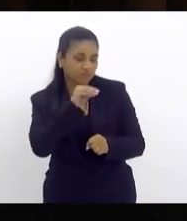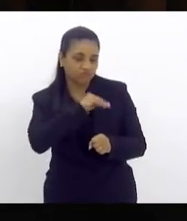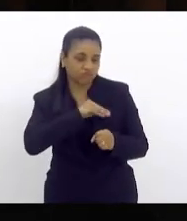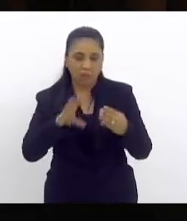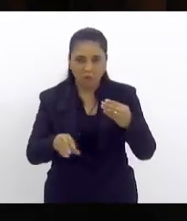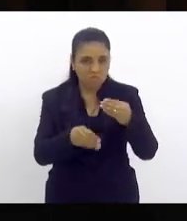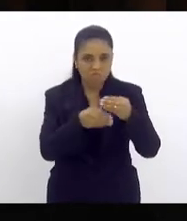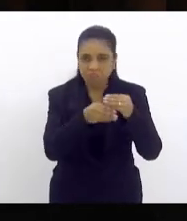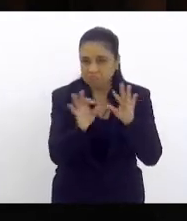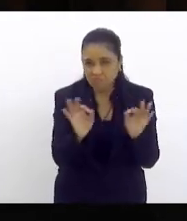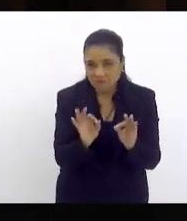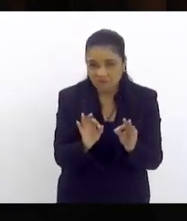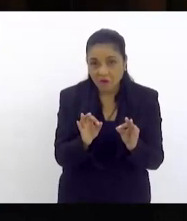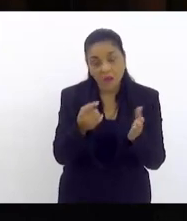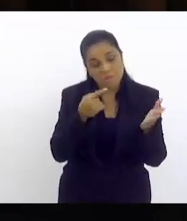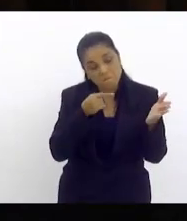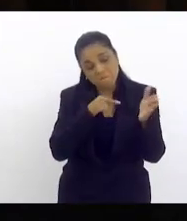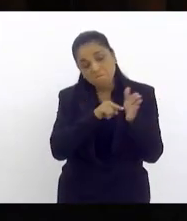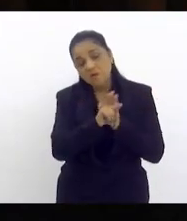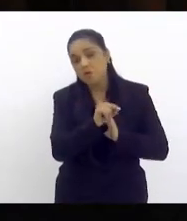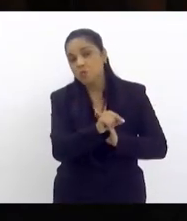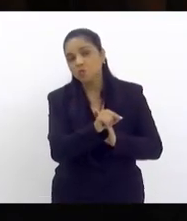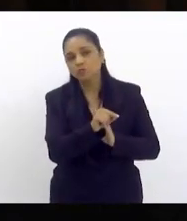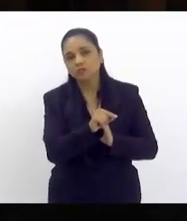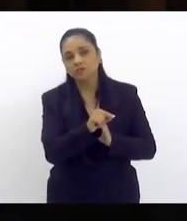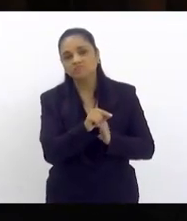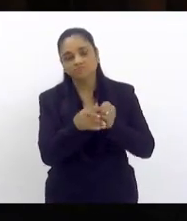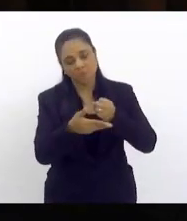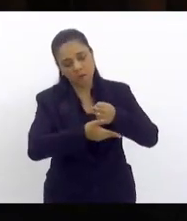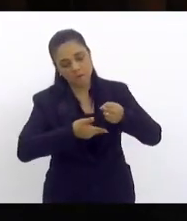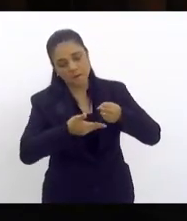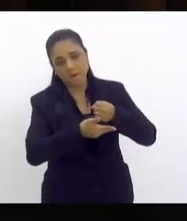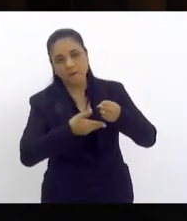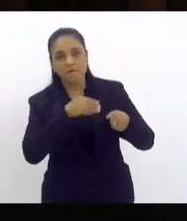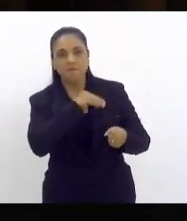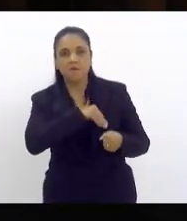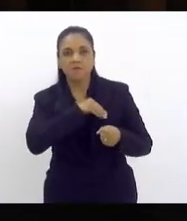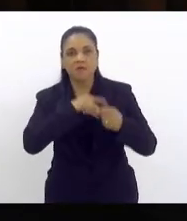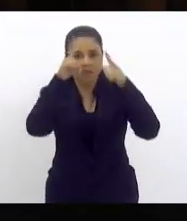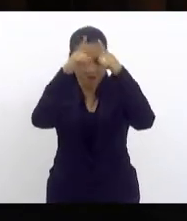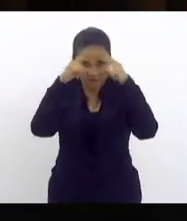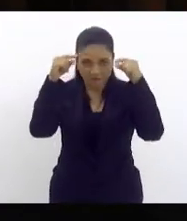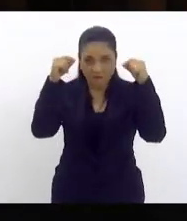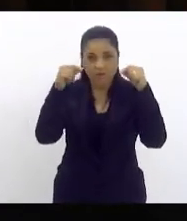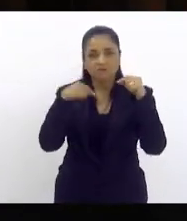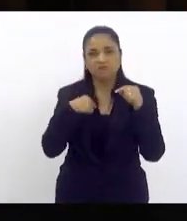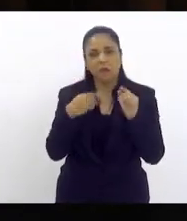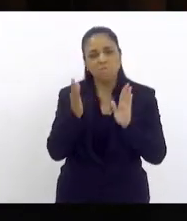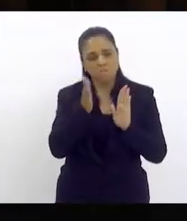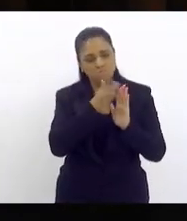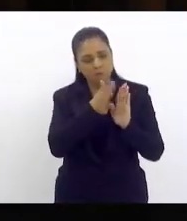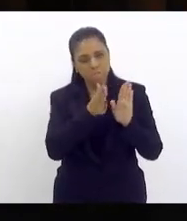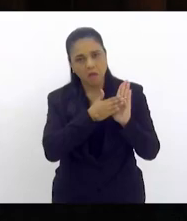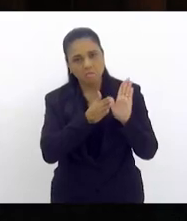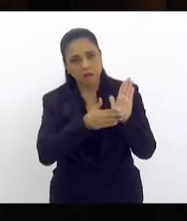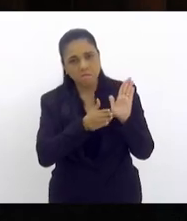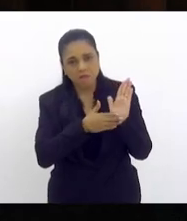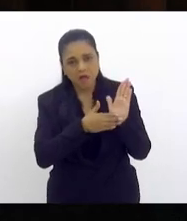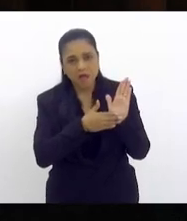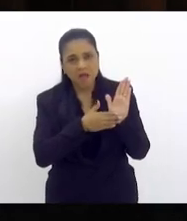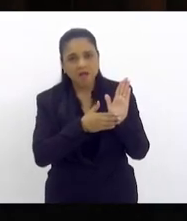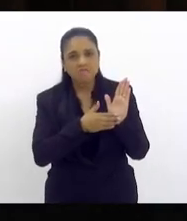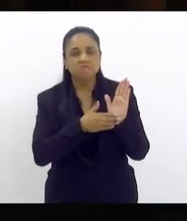não menos importante, o piso da enfermagem. Queremos saber se aquelas promessas de campanha do